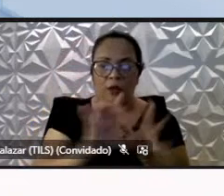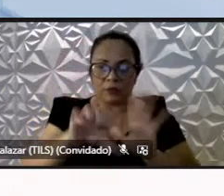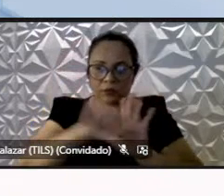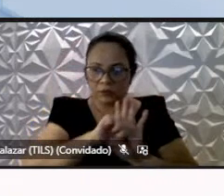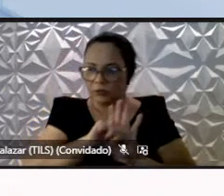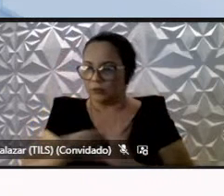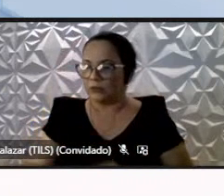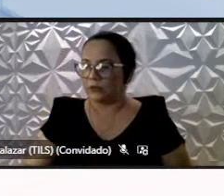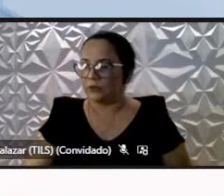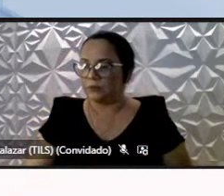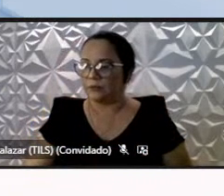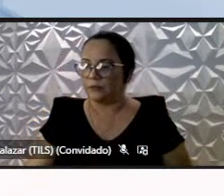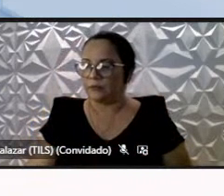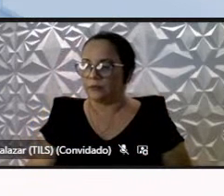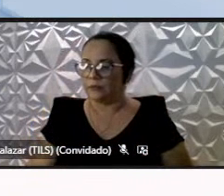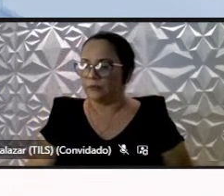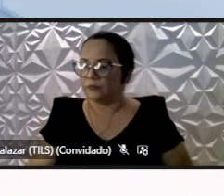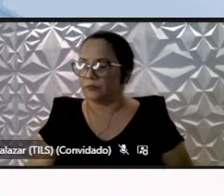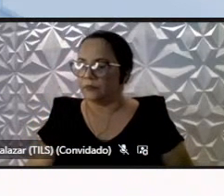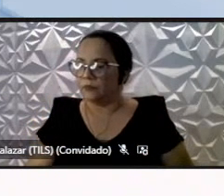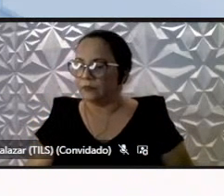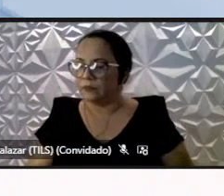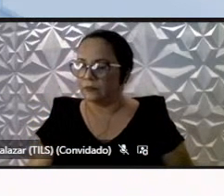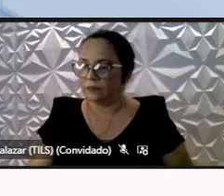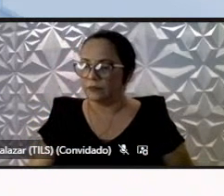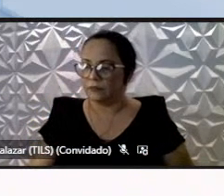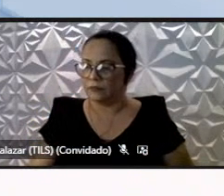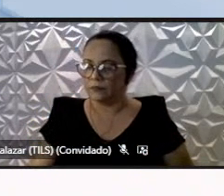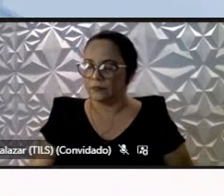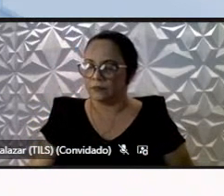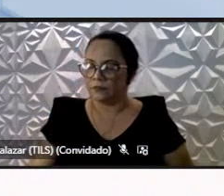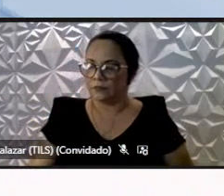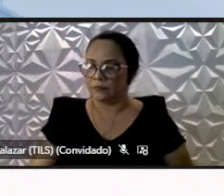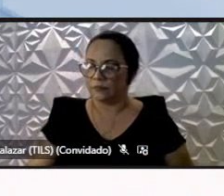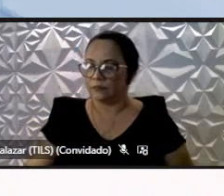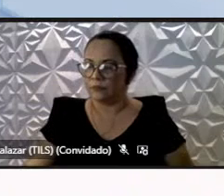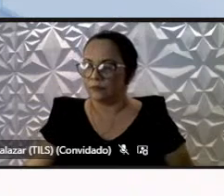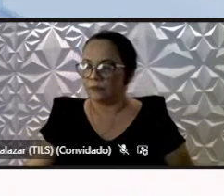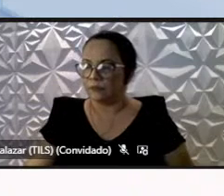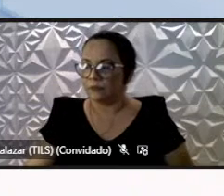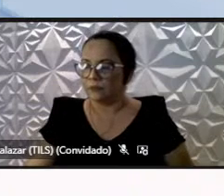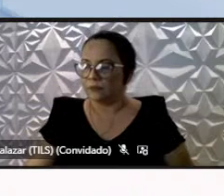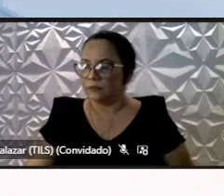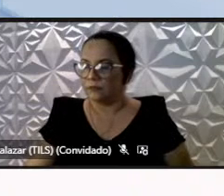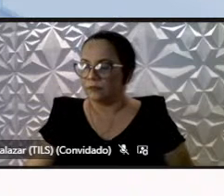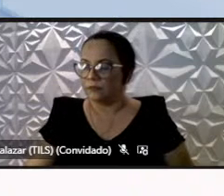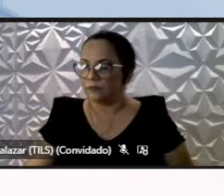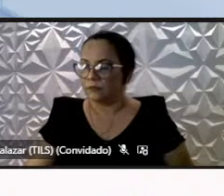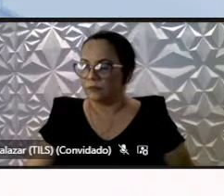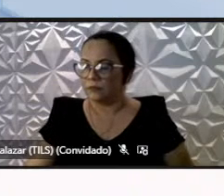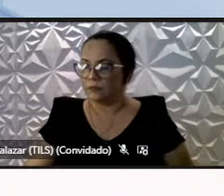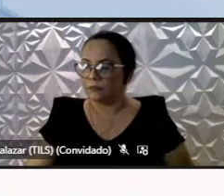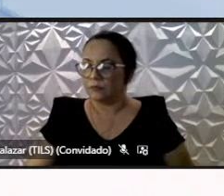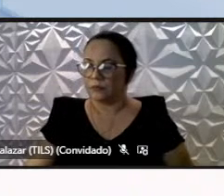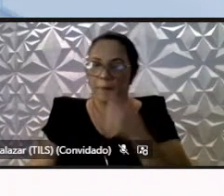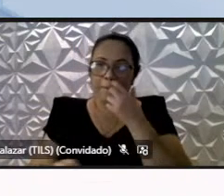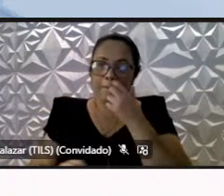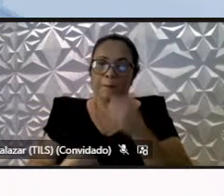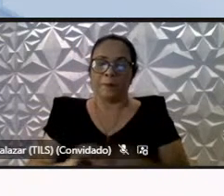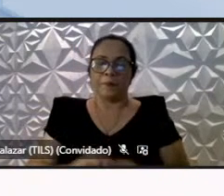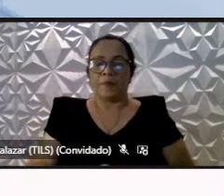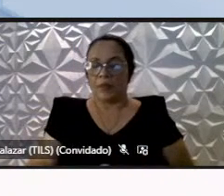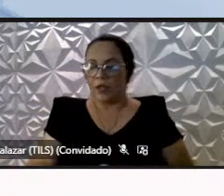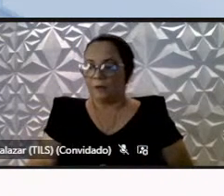These principles include the principle of inclusion, principle of participation,